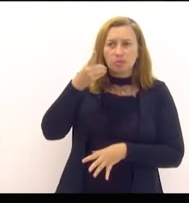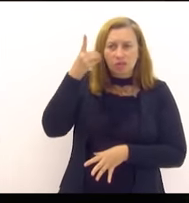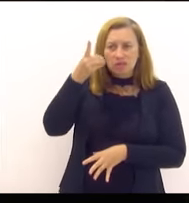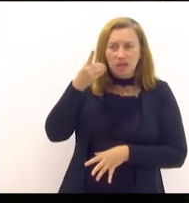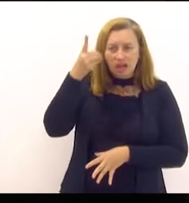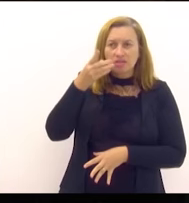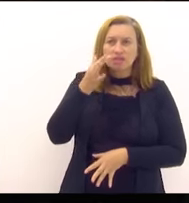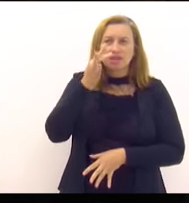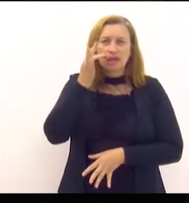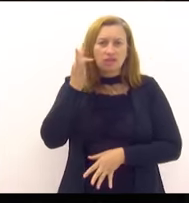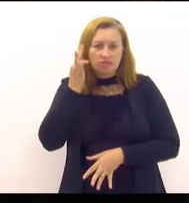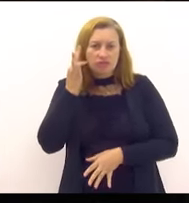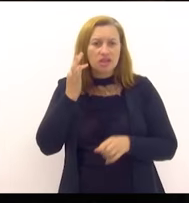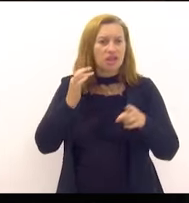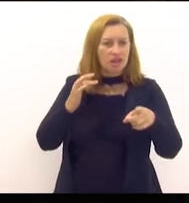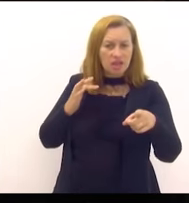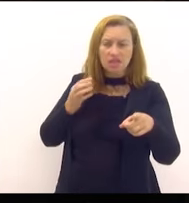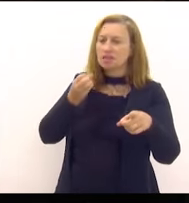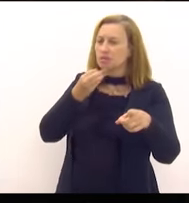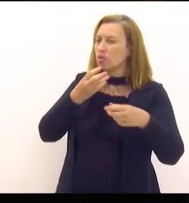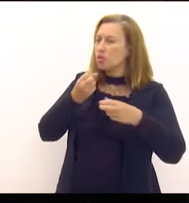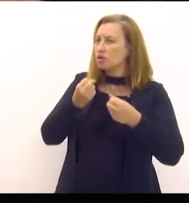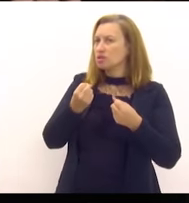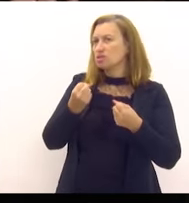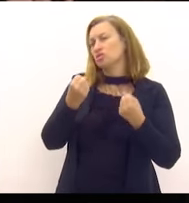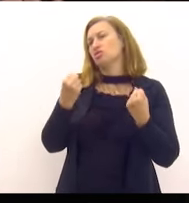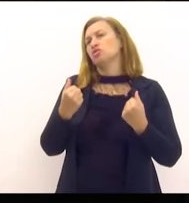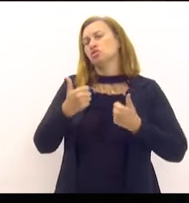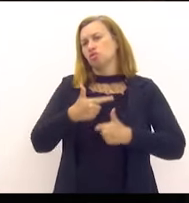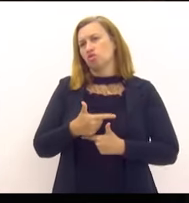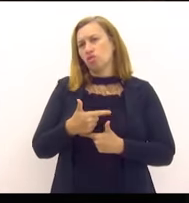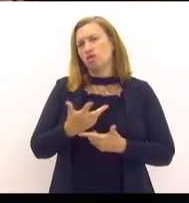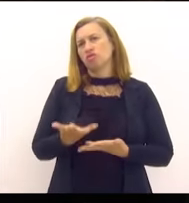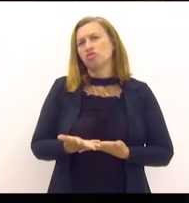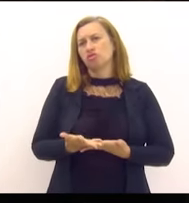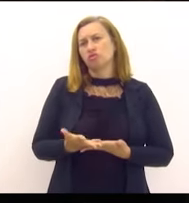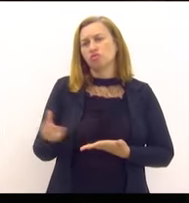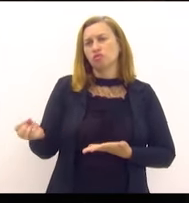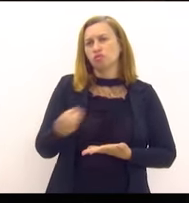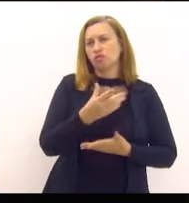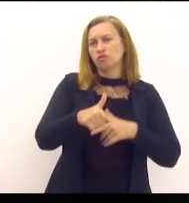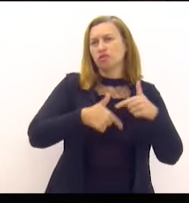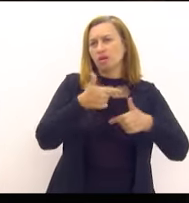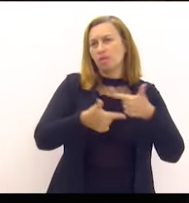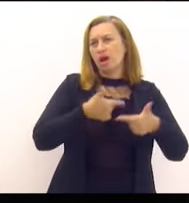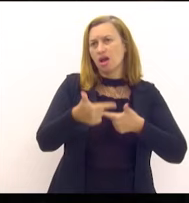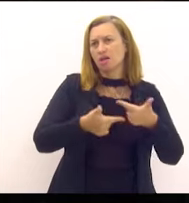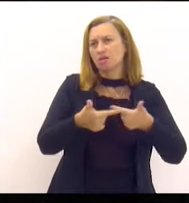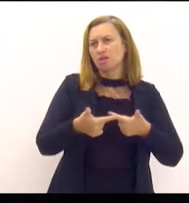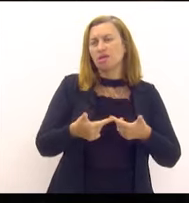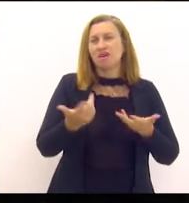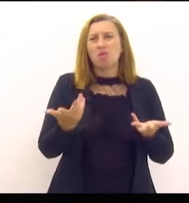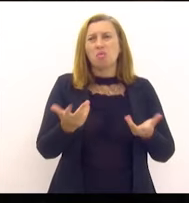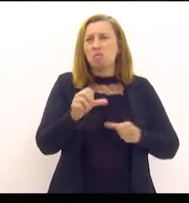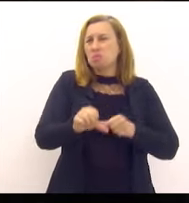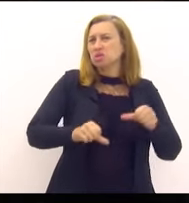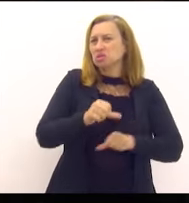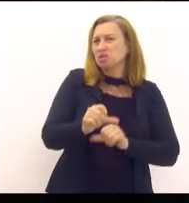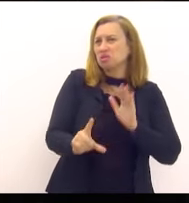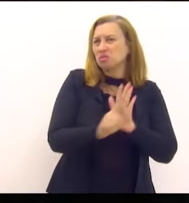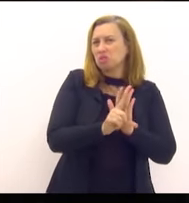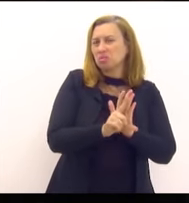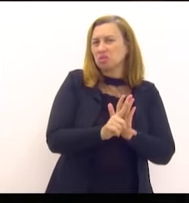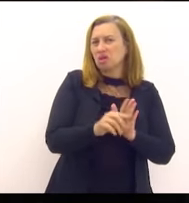na nova função. Mas ele nos coloca uma situação da gente ter que votar uma mudança numa lei que a gente está lutando para